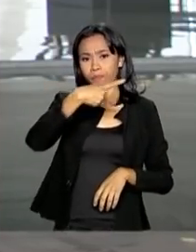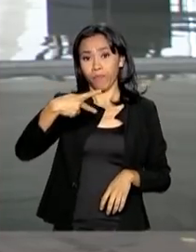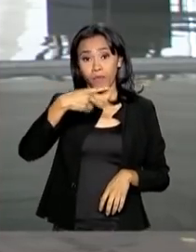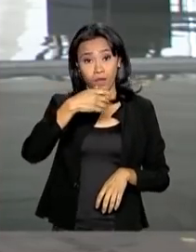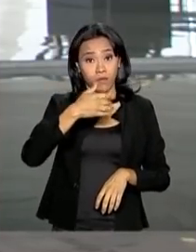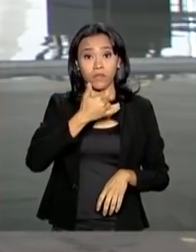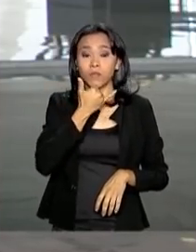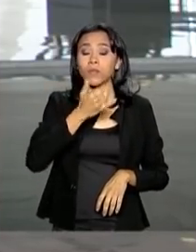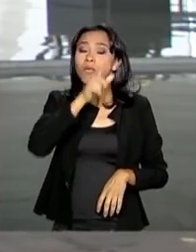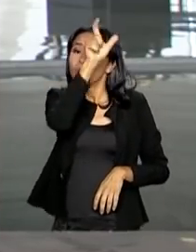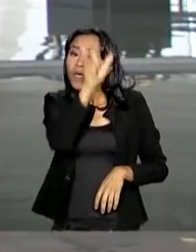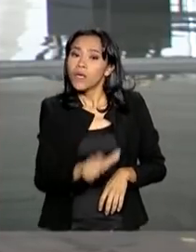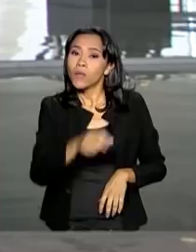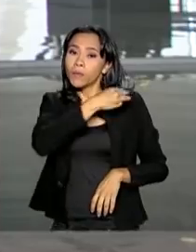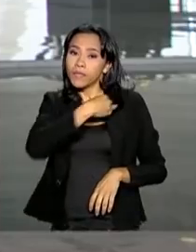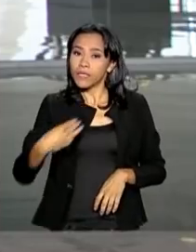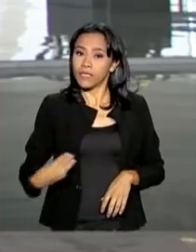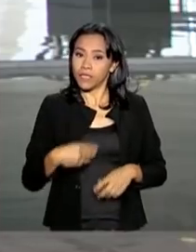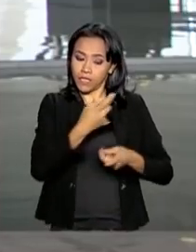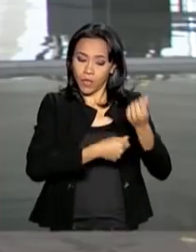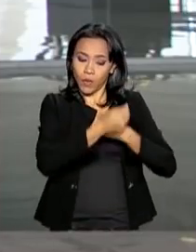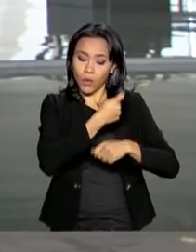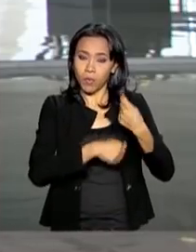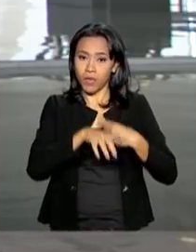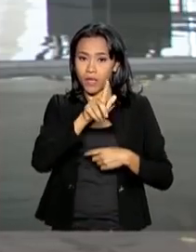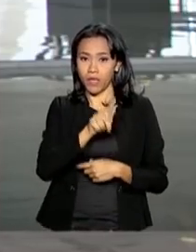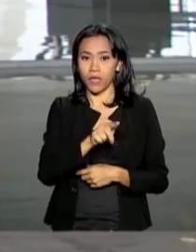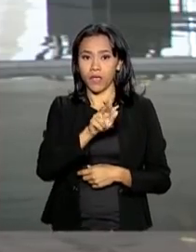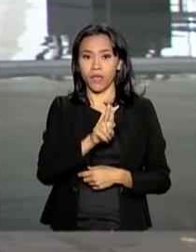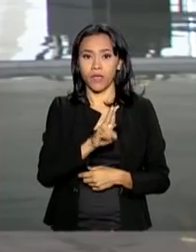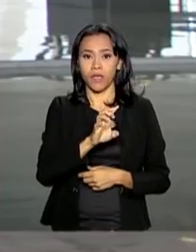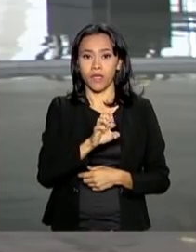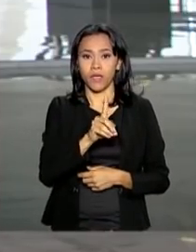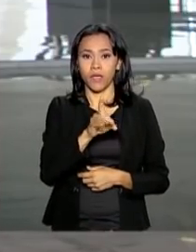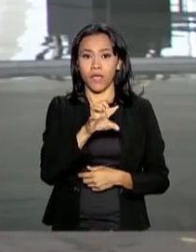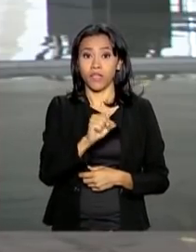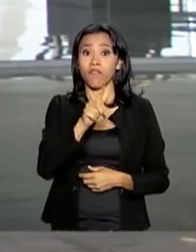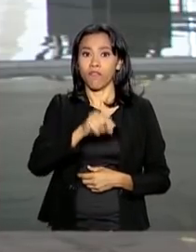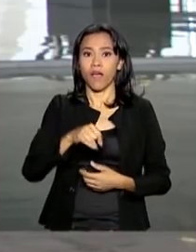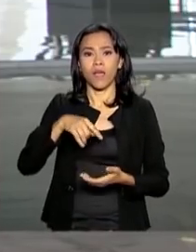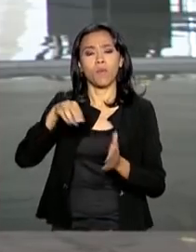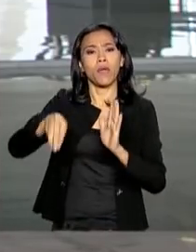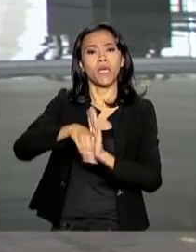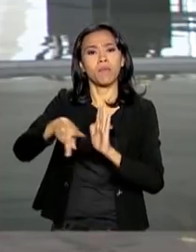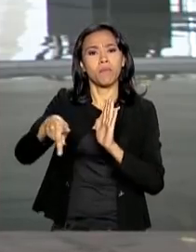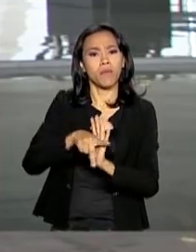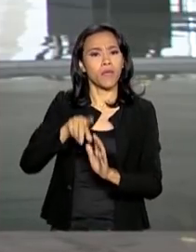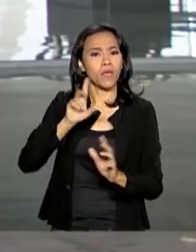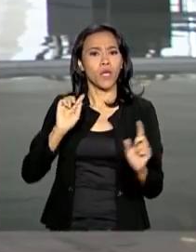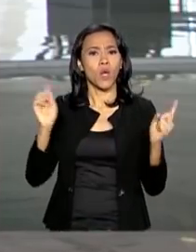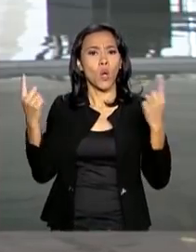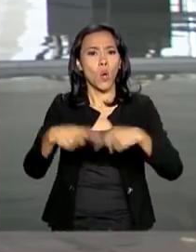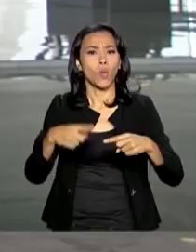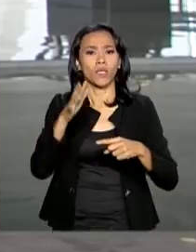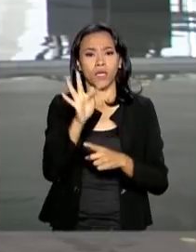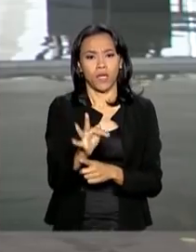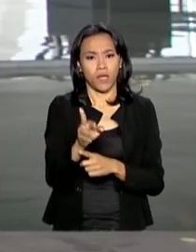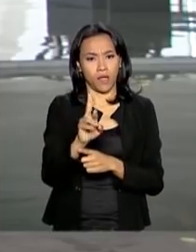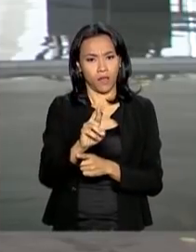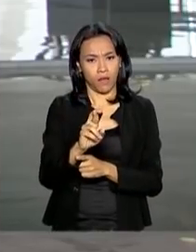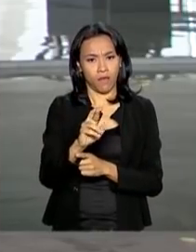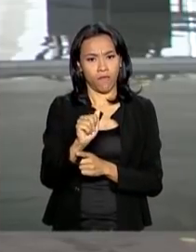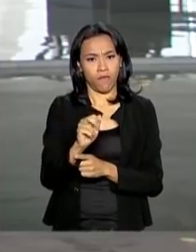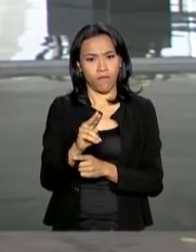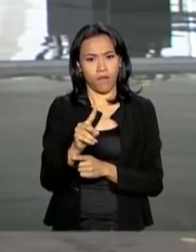Guedes anunciou que o governo vai editar uma Medida Provisória contra fraudes e privilégios na na Previdência